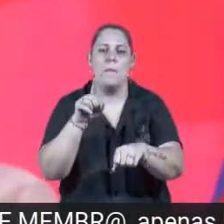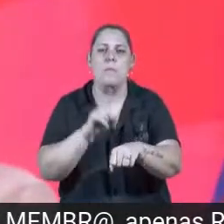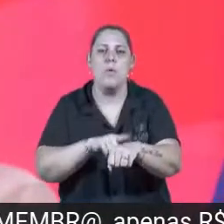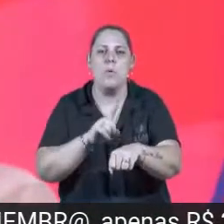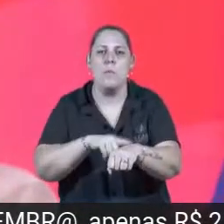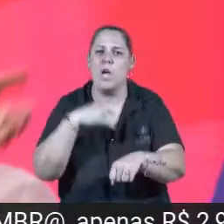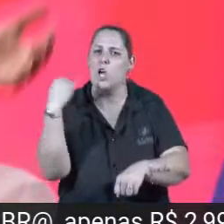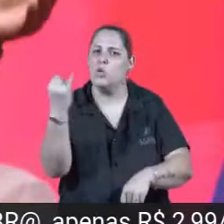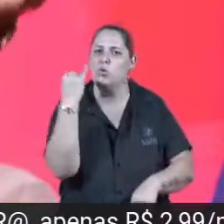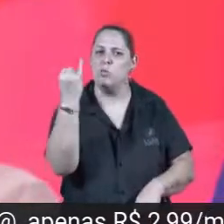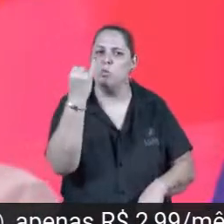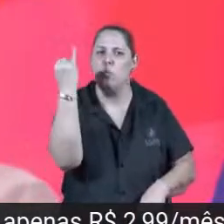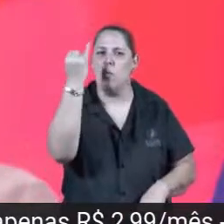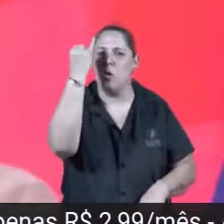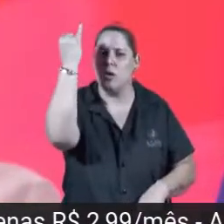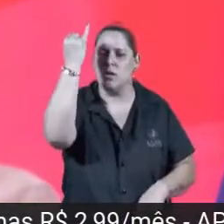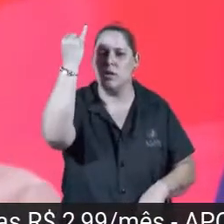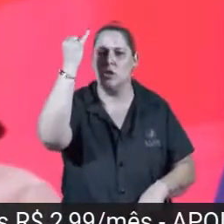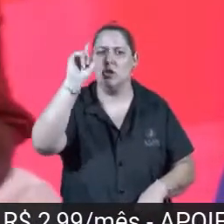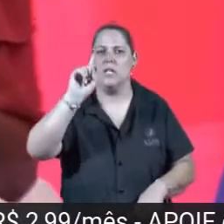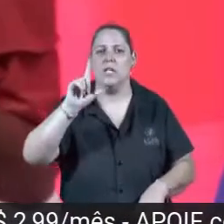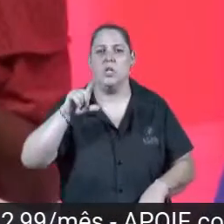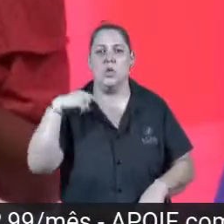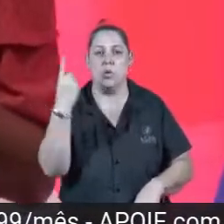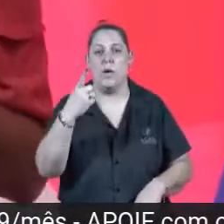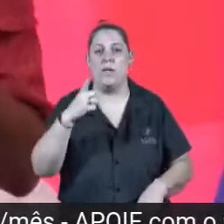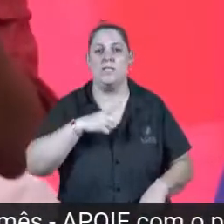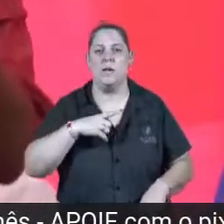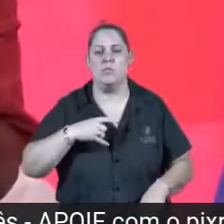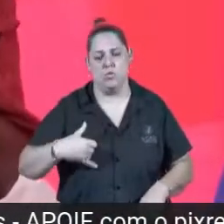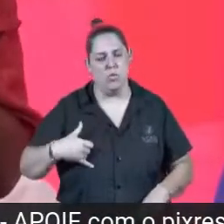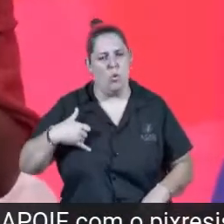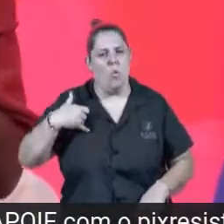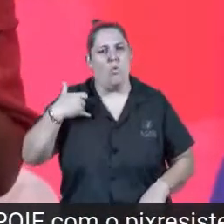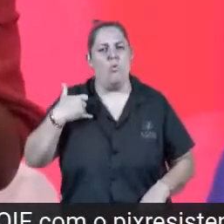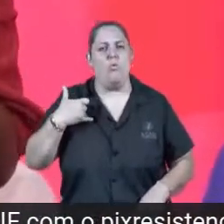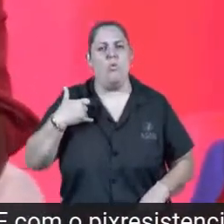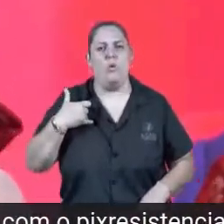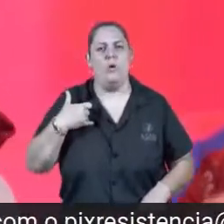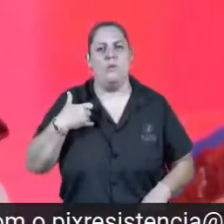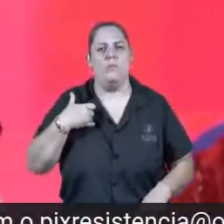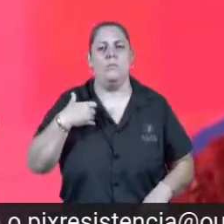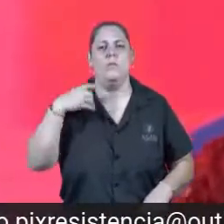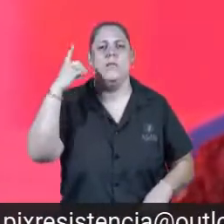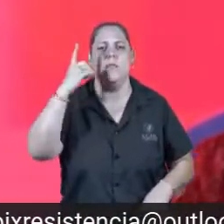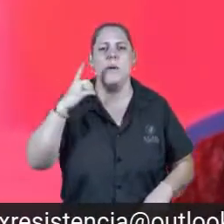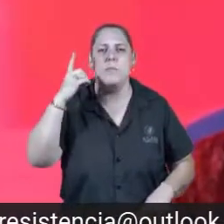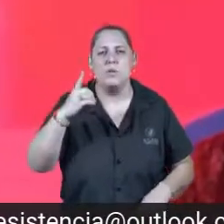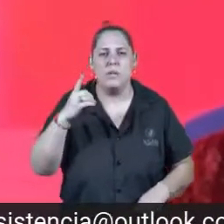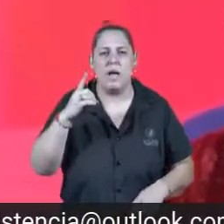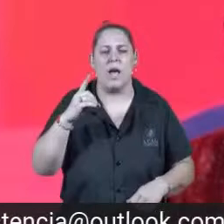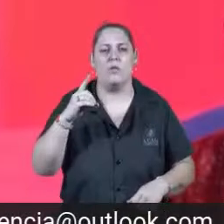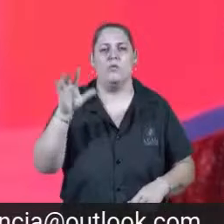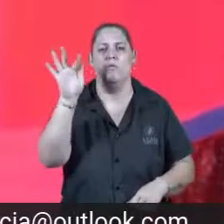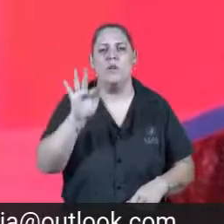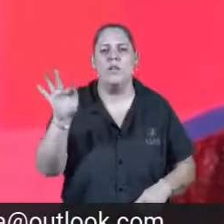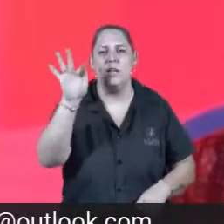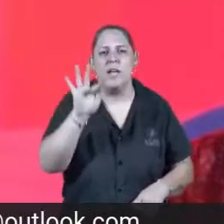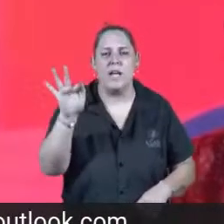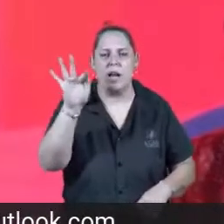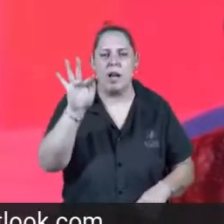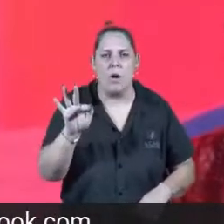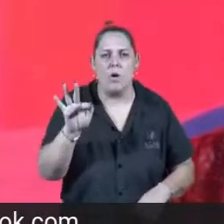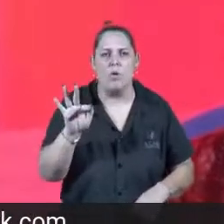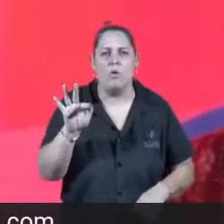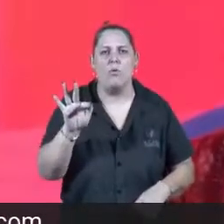muito orgulho de falar desse deputado federal que representa o Espírito Santo na bancada federal, que é